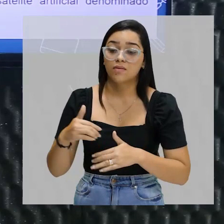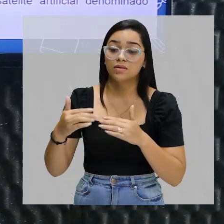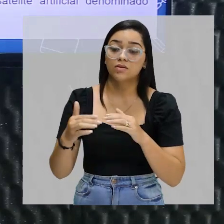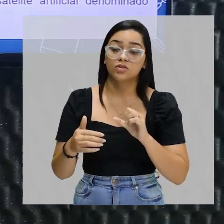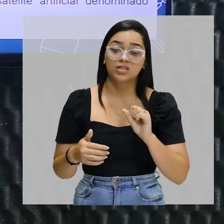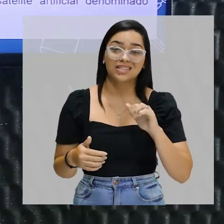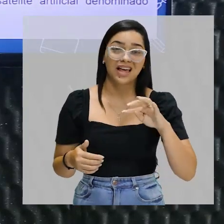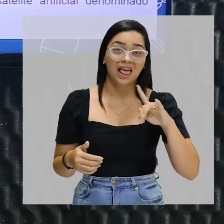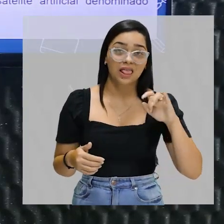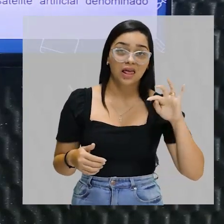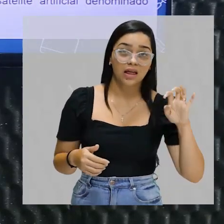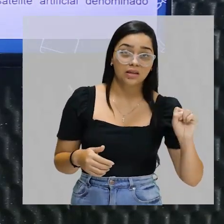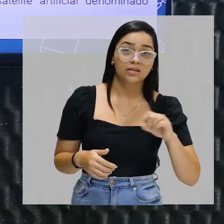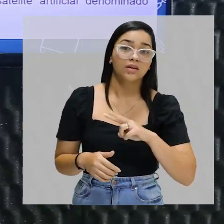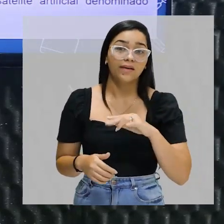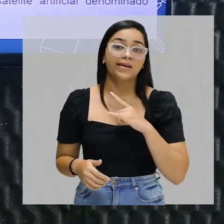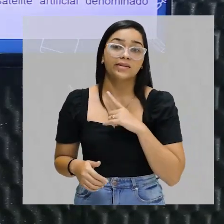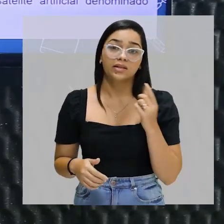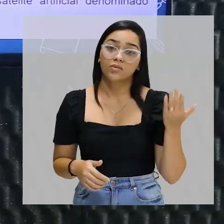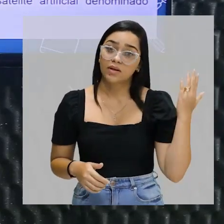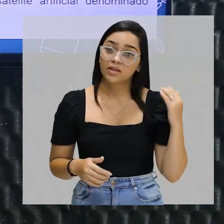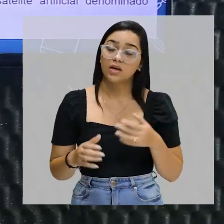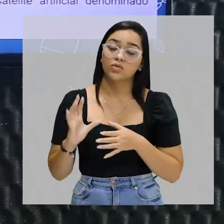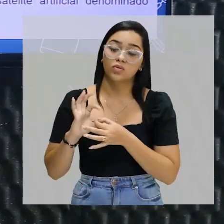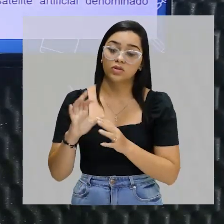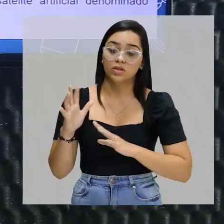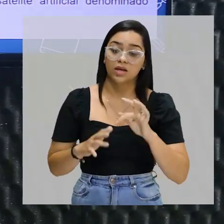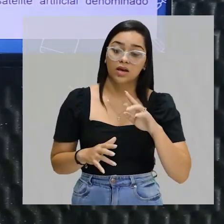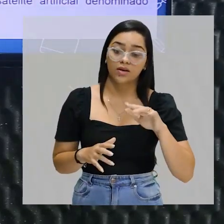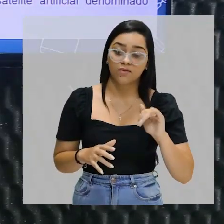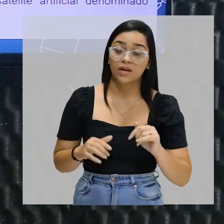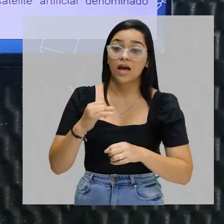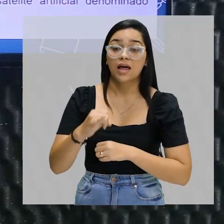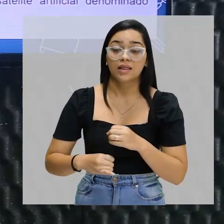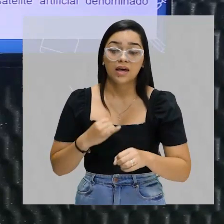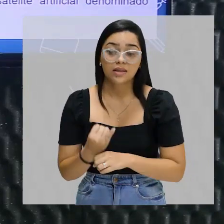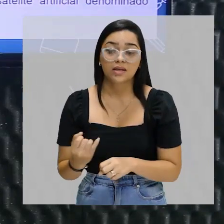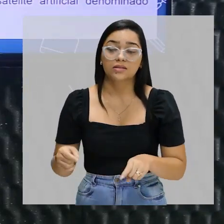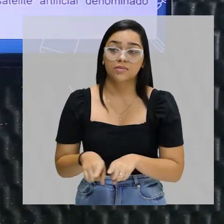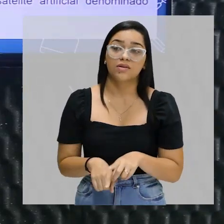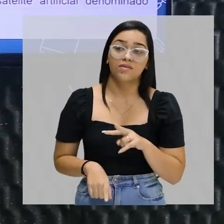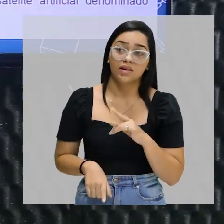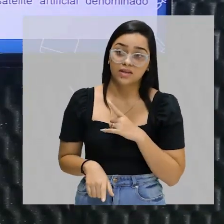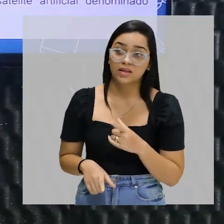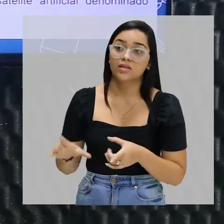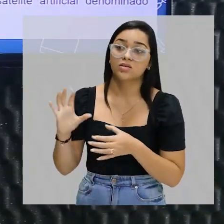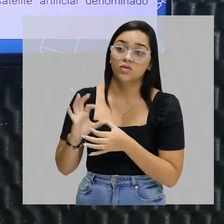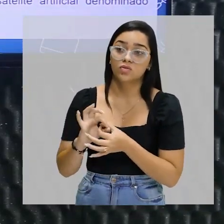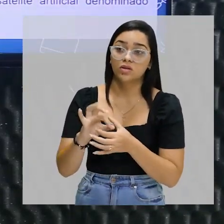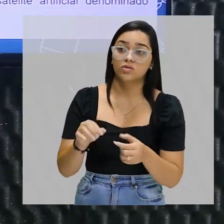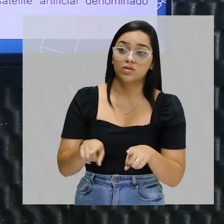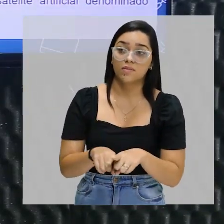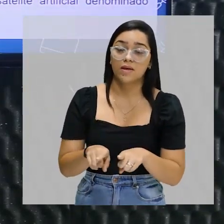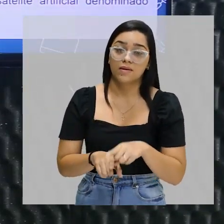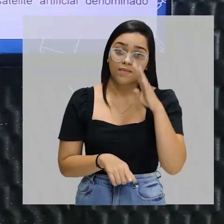de satélites que vai ser ali conquistado e disputada no contexto da Guerra Fria a internet por exemplo também vai surgir Nesse contexto né e